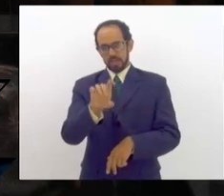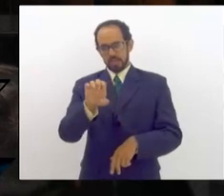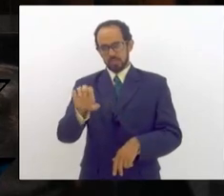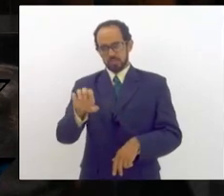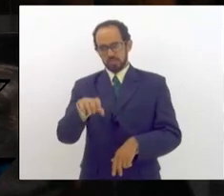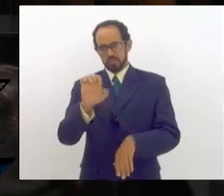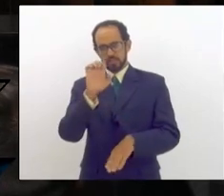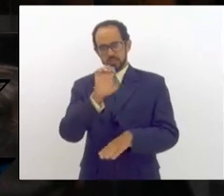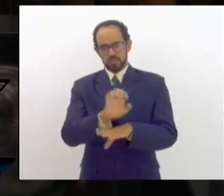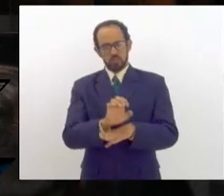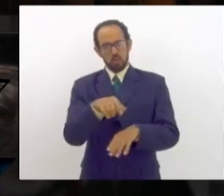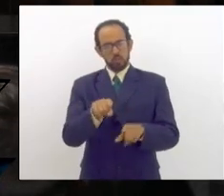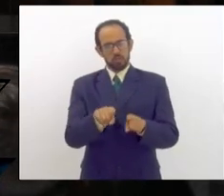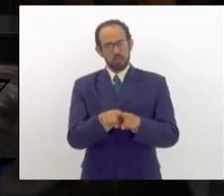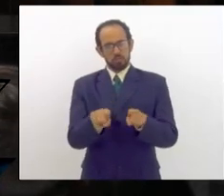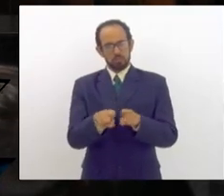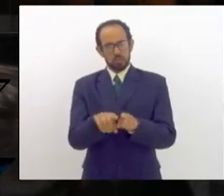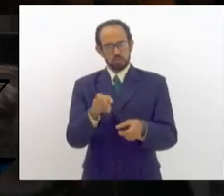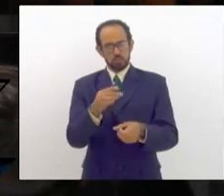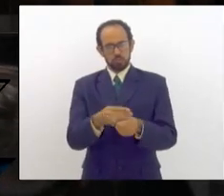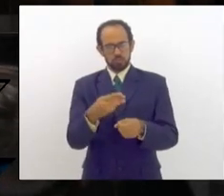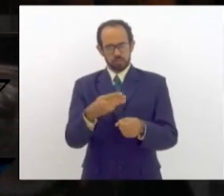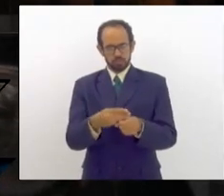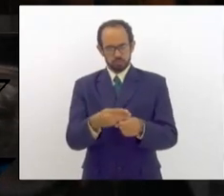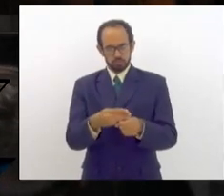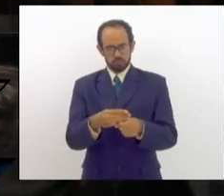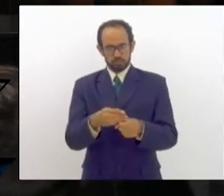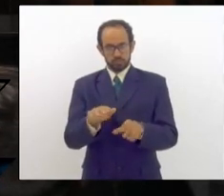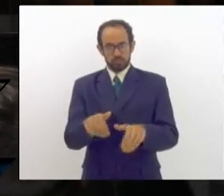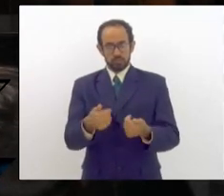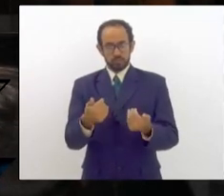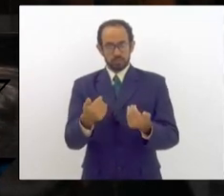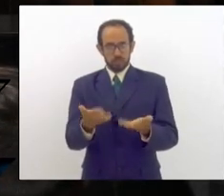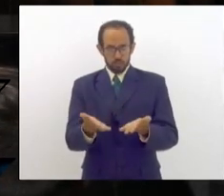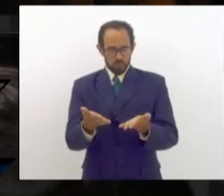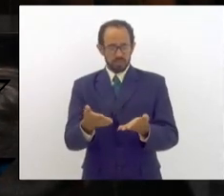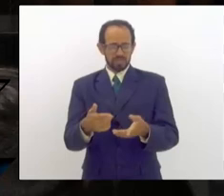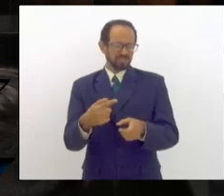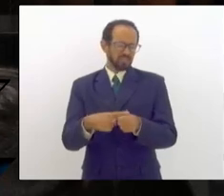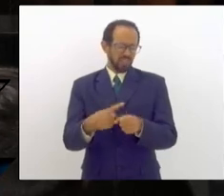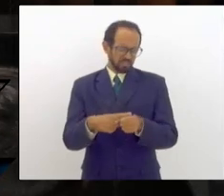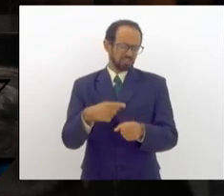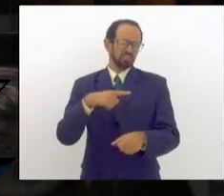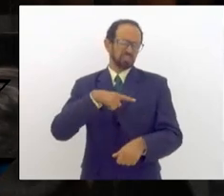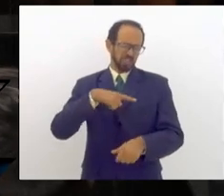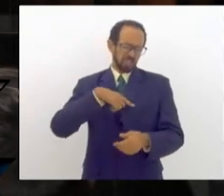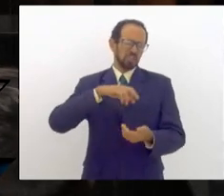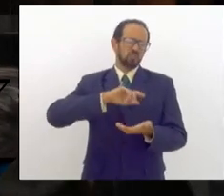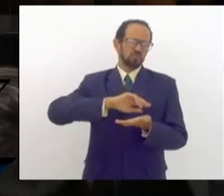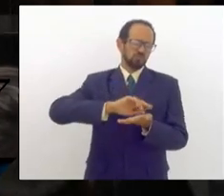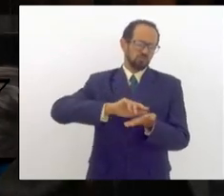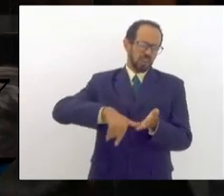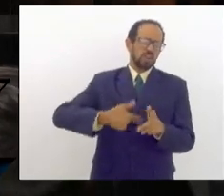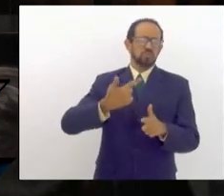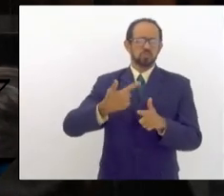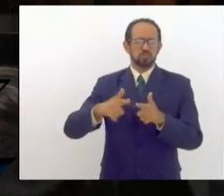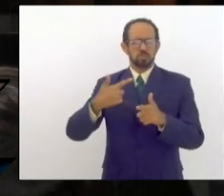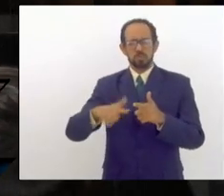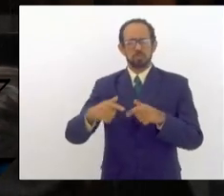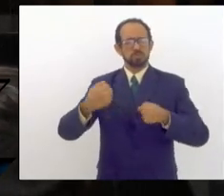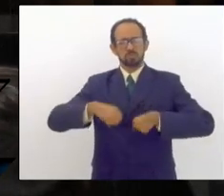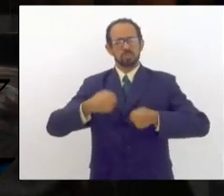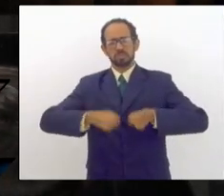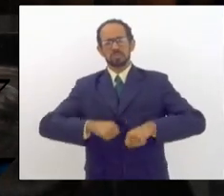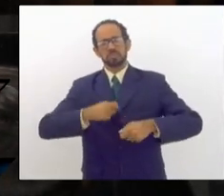também têm hospitais então a cidade tem vários problemas que devem ser discutidos